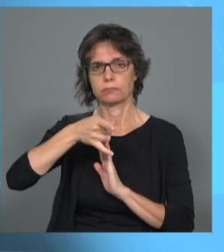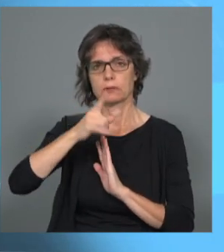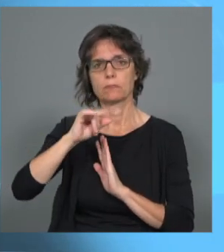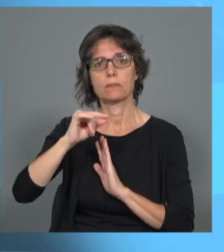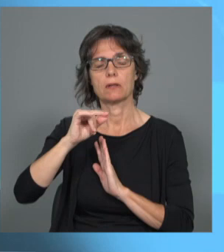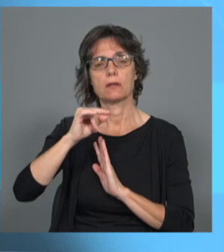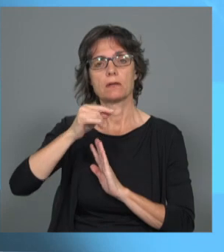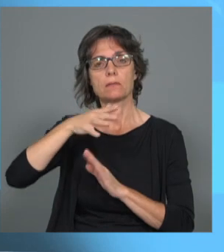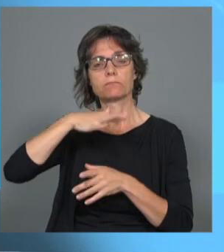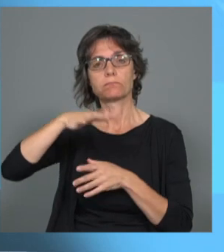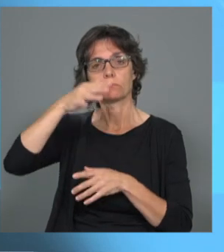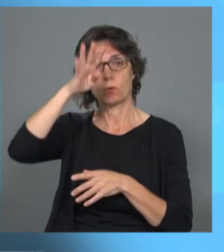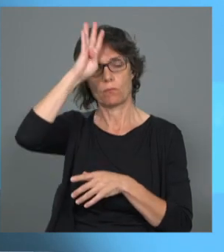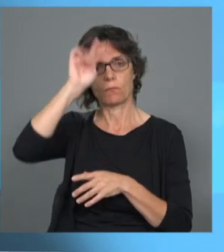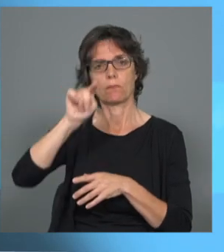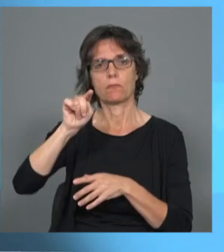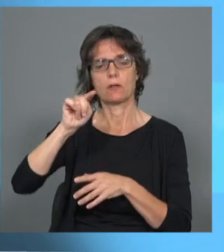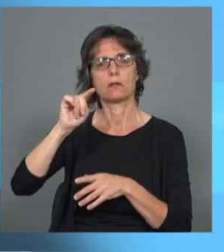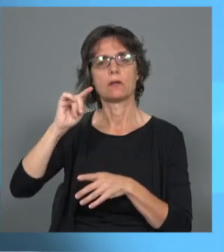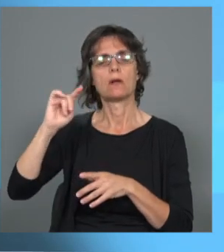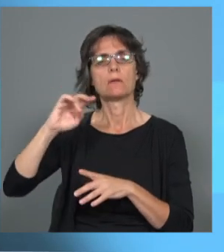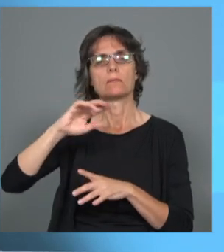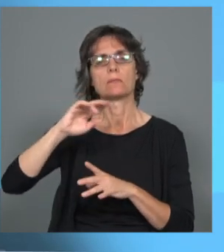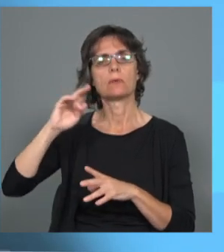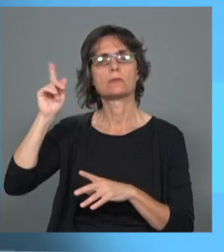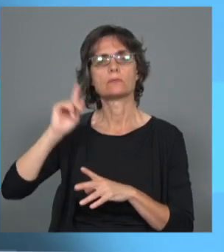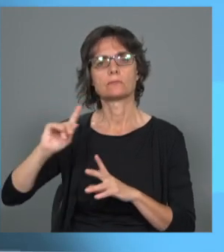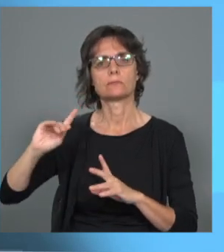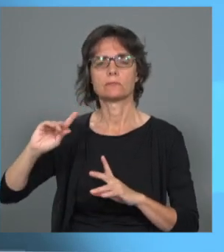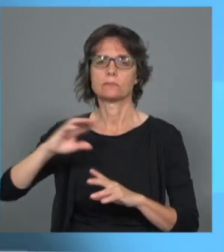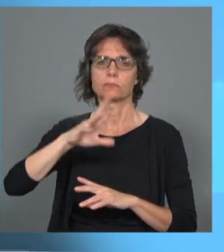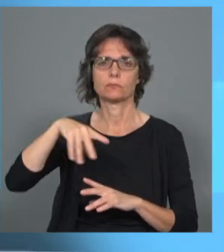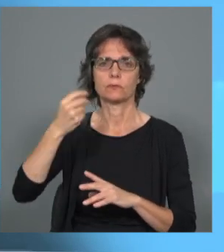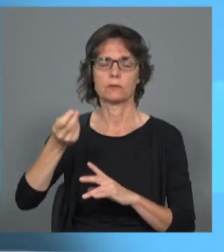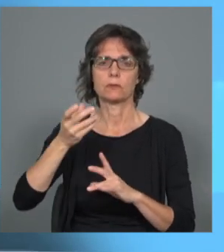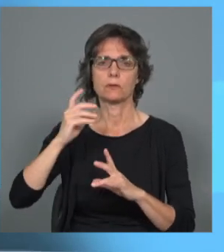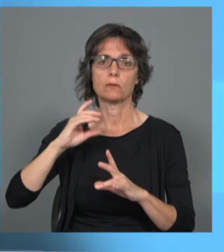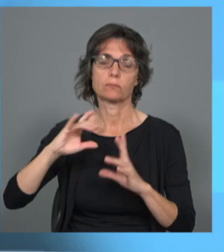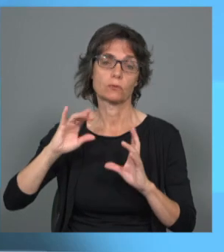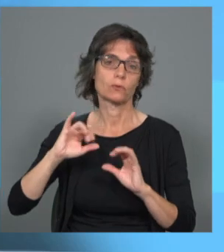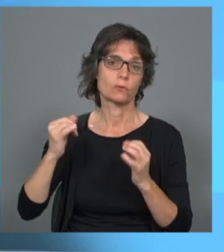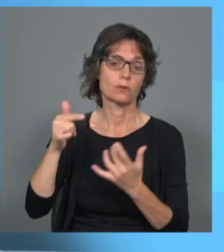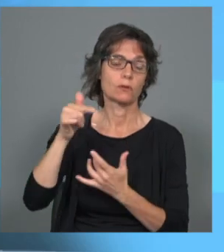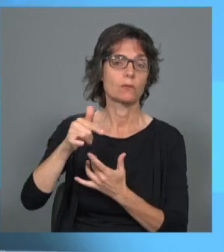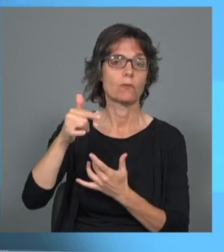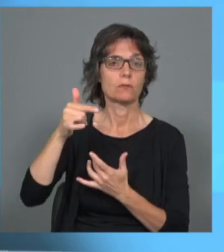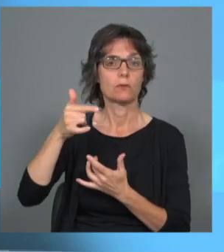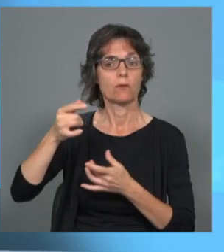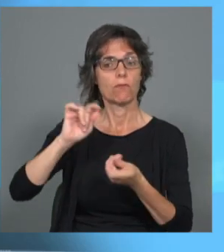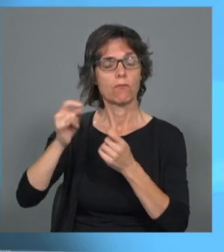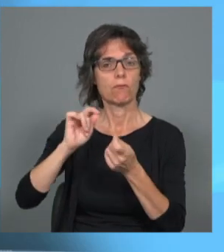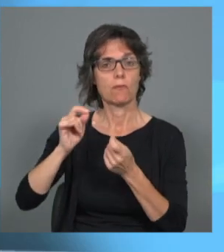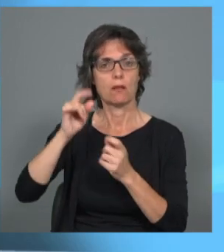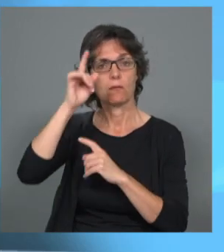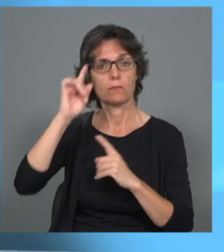Dia Mundial das Comunicações Sociais, que tem precisamente lugar no próximo domingo e que hoje motiva também um debate entre professores